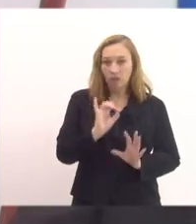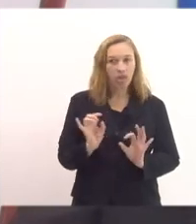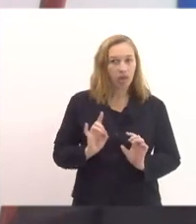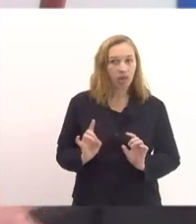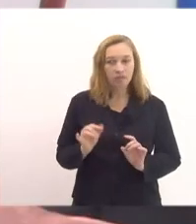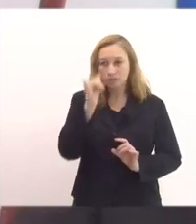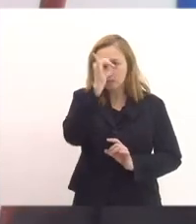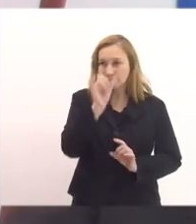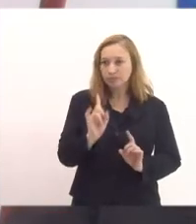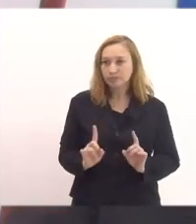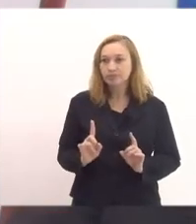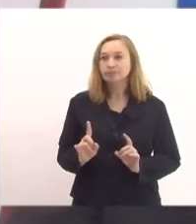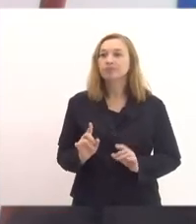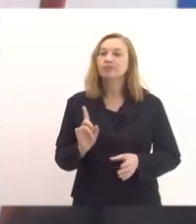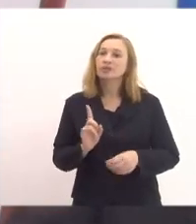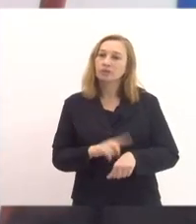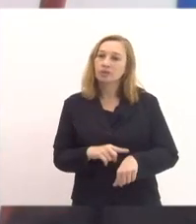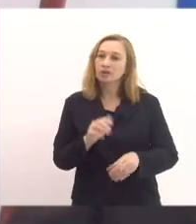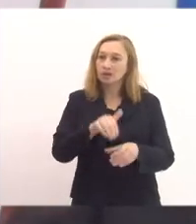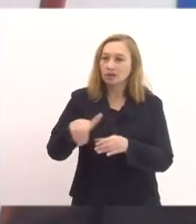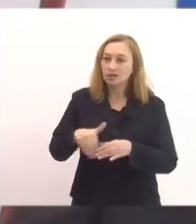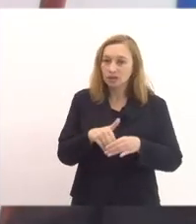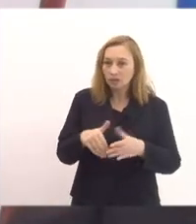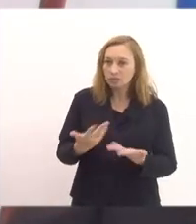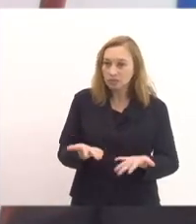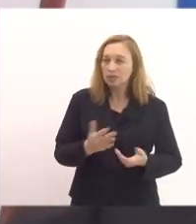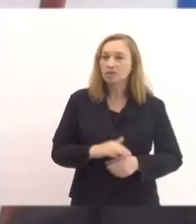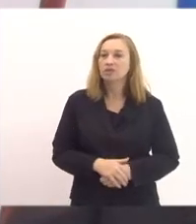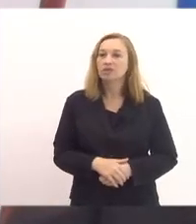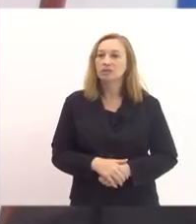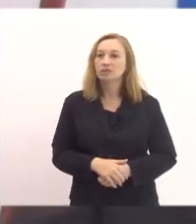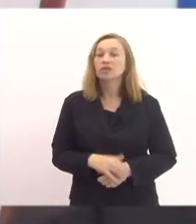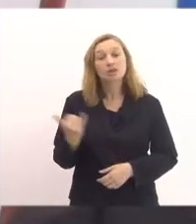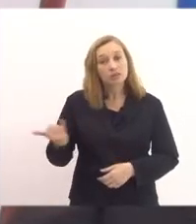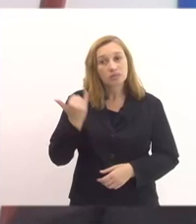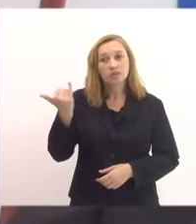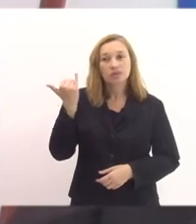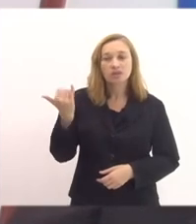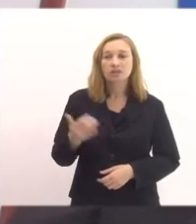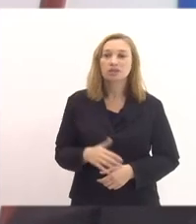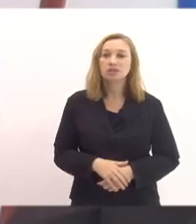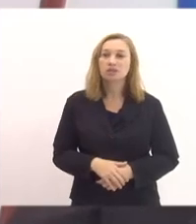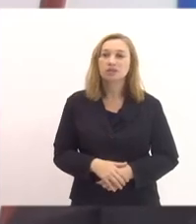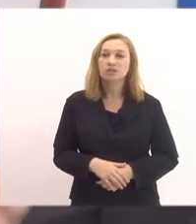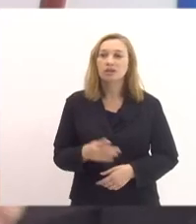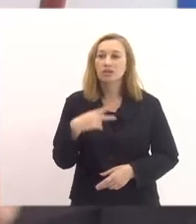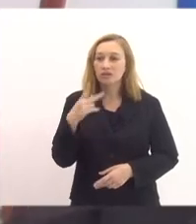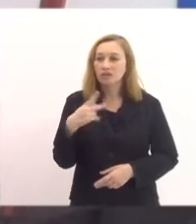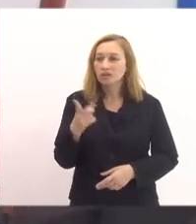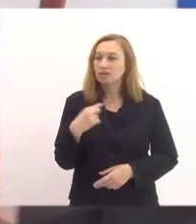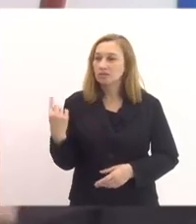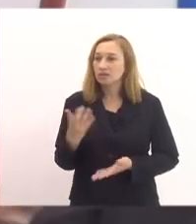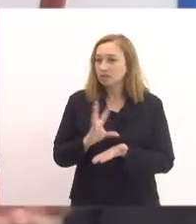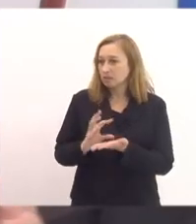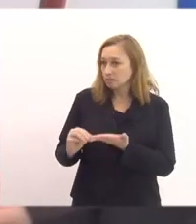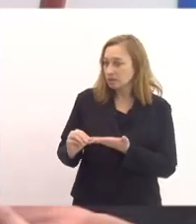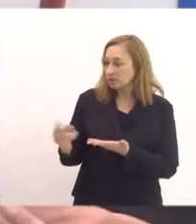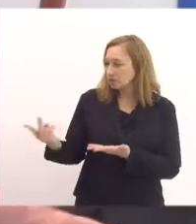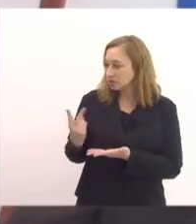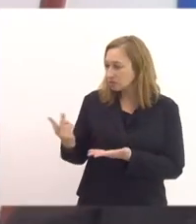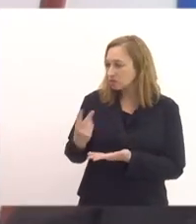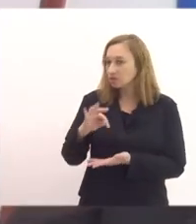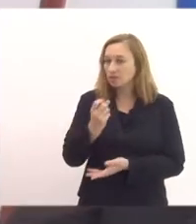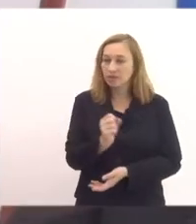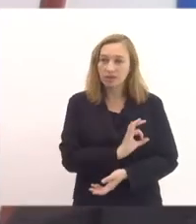né, Gualberto? A gente está na véspera de eleição, claro que vocês são um universo importante que falam da nossa pauta, que é minha, do Gualberto, da